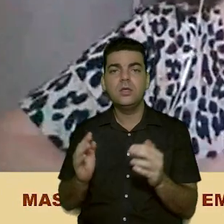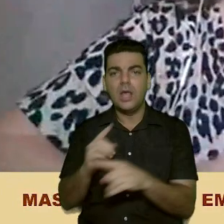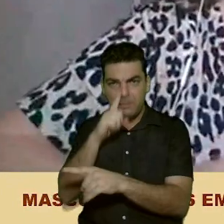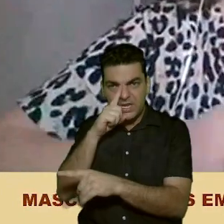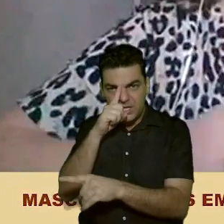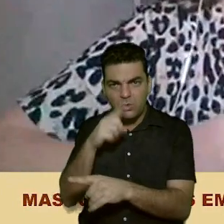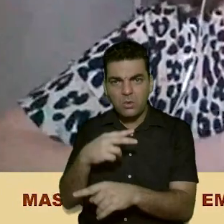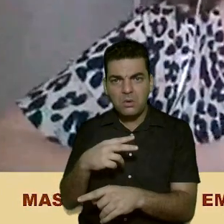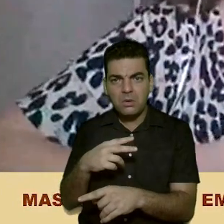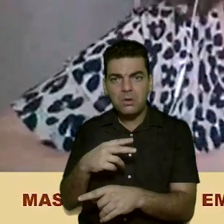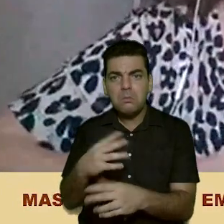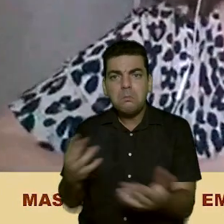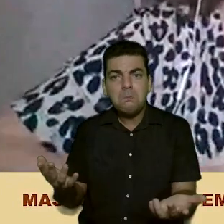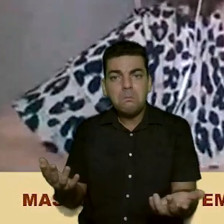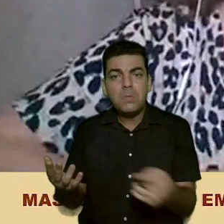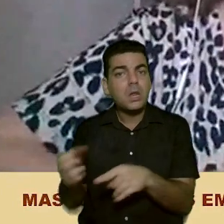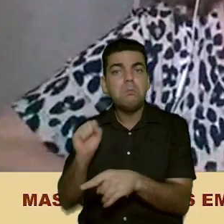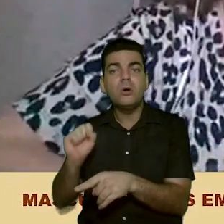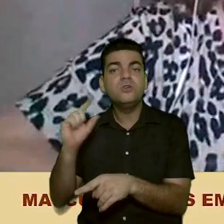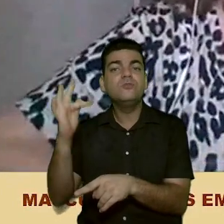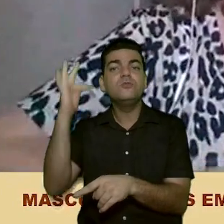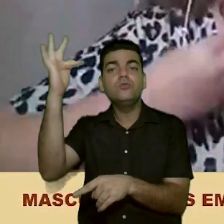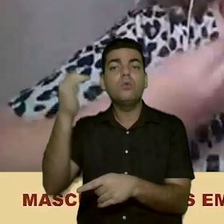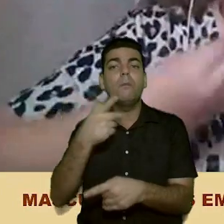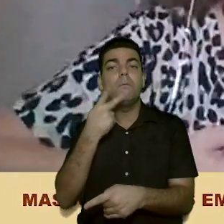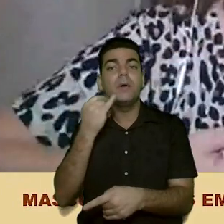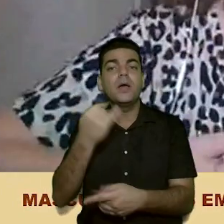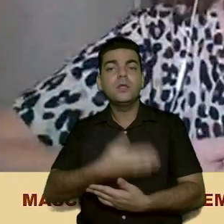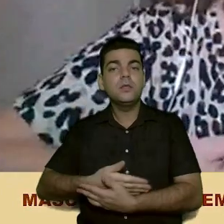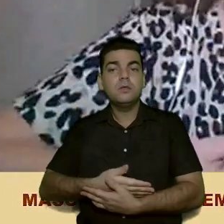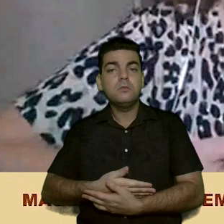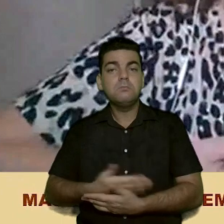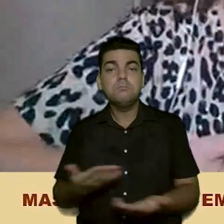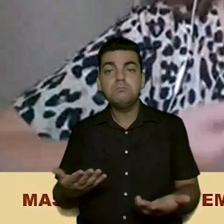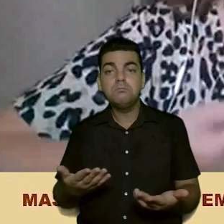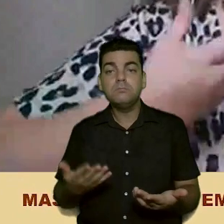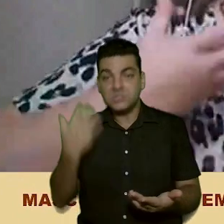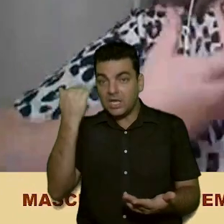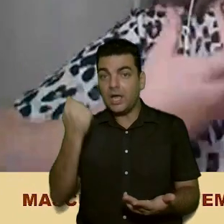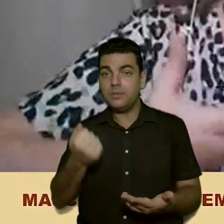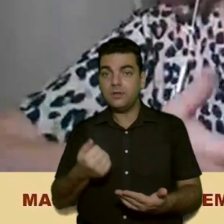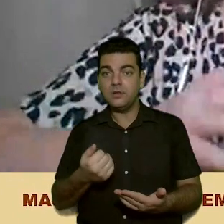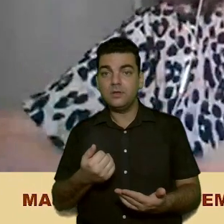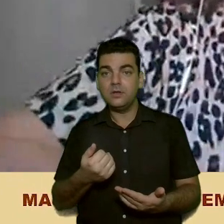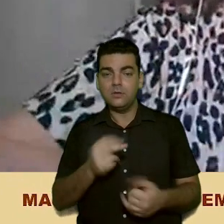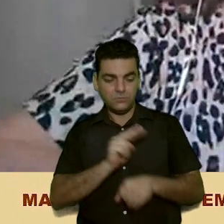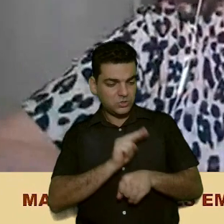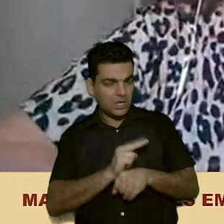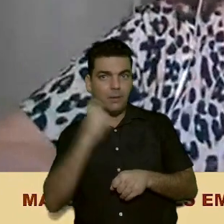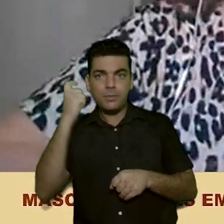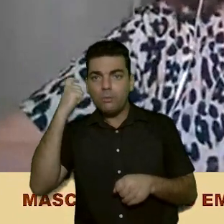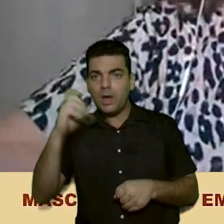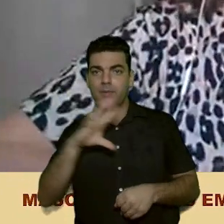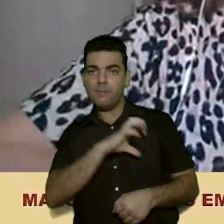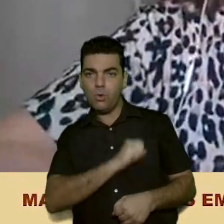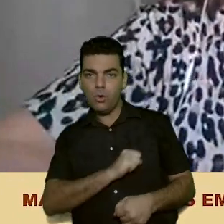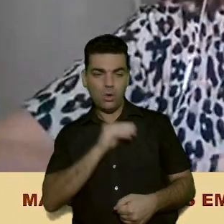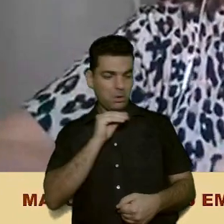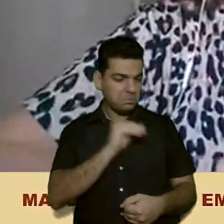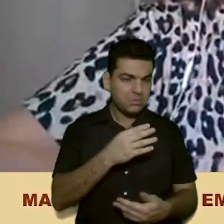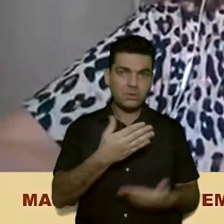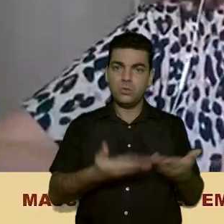etc. Mas se seu filho quer brincar de boneca, sabe qual que é o risco que você corre? Que ele seja um bom pai. Você não quer